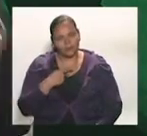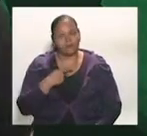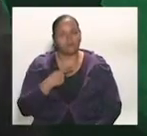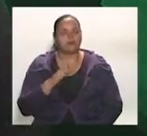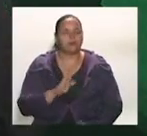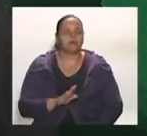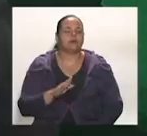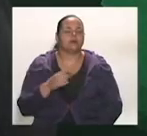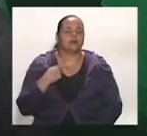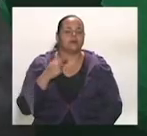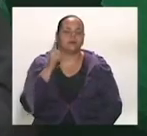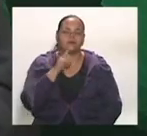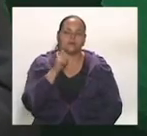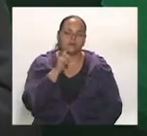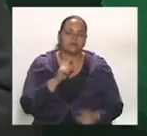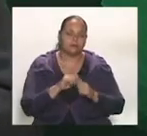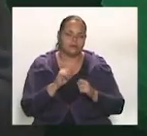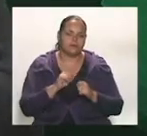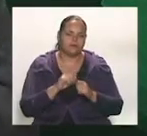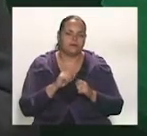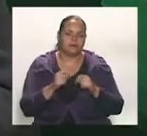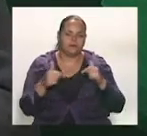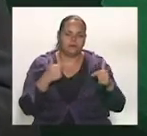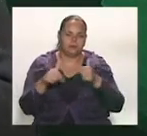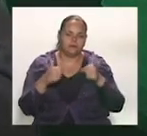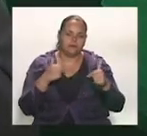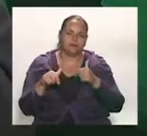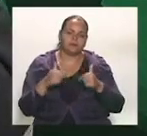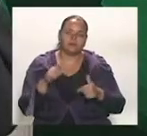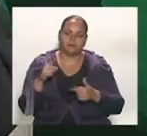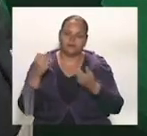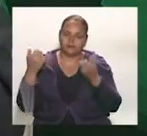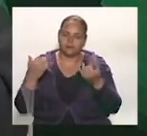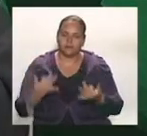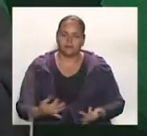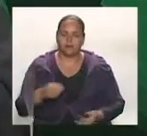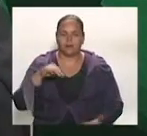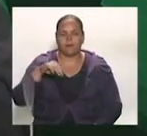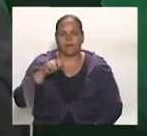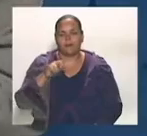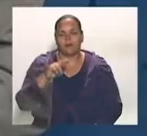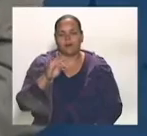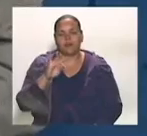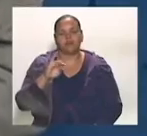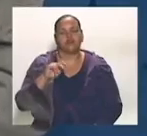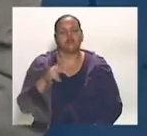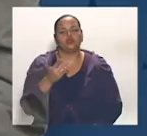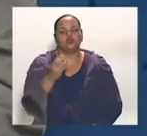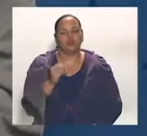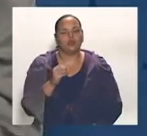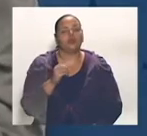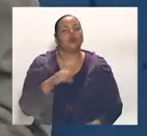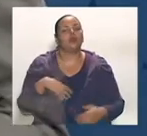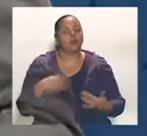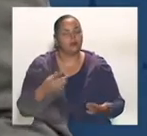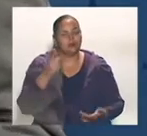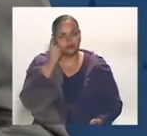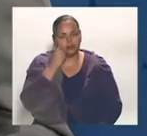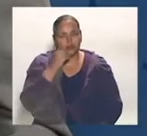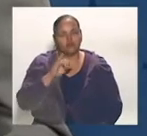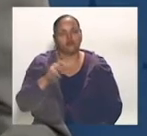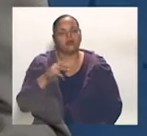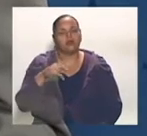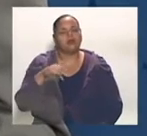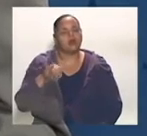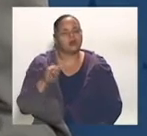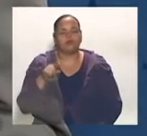qualificação e têm que ter independência e autonomia funcional para poder fazer esse tipo de trabalho. Pelo que explicou o Martinho, deputado Julianelli, a